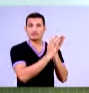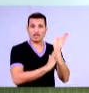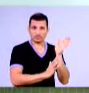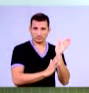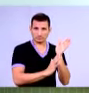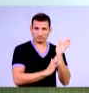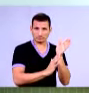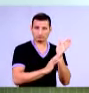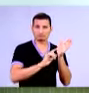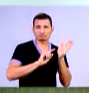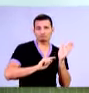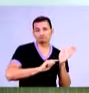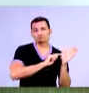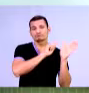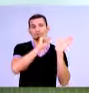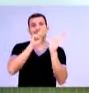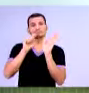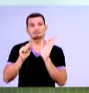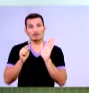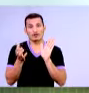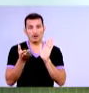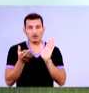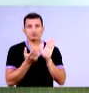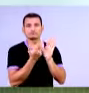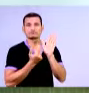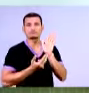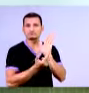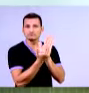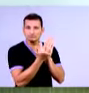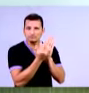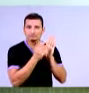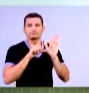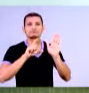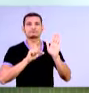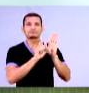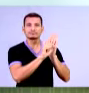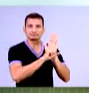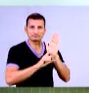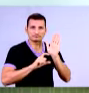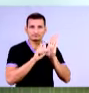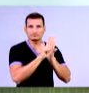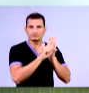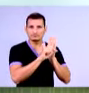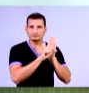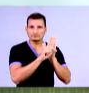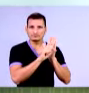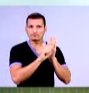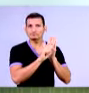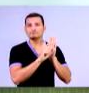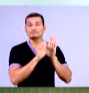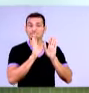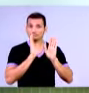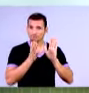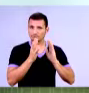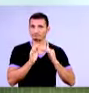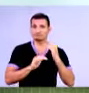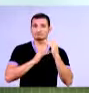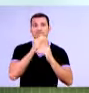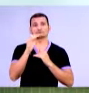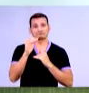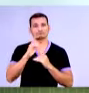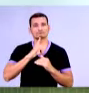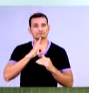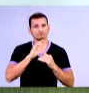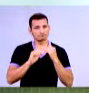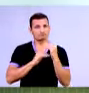ambiente com alguns outros recursos gráficos, como o uso de janelas, como o uso de ícones, né? Já é um avanço, já é uma evolução